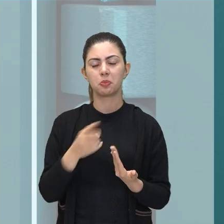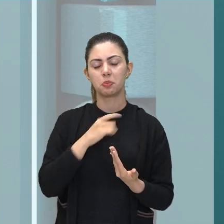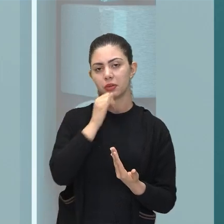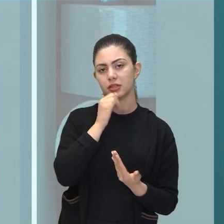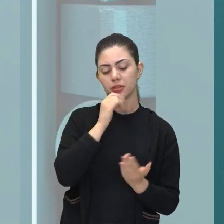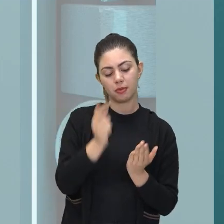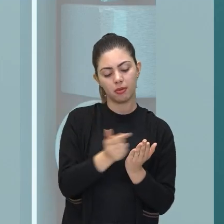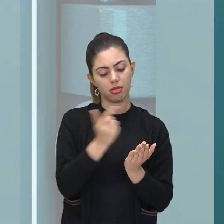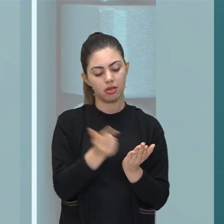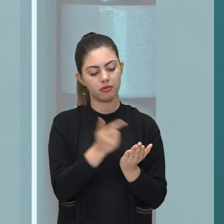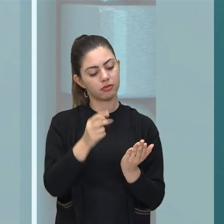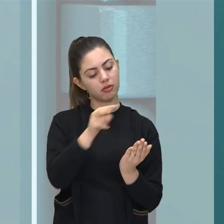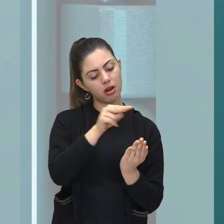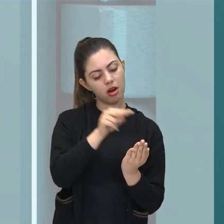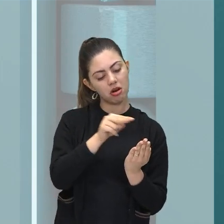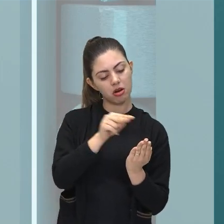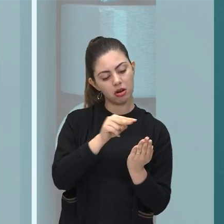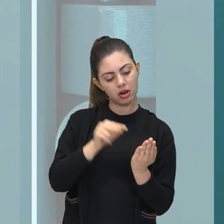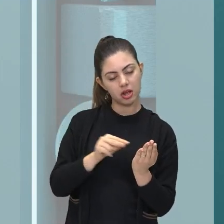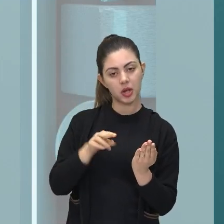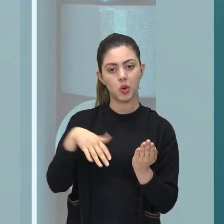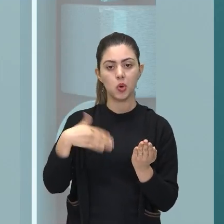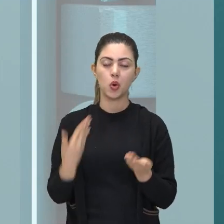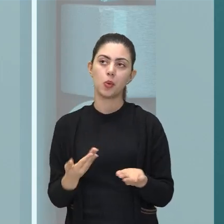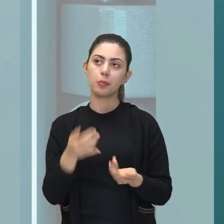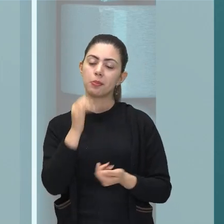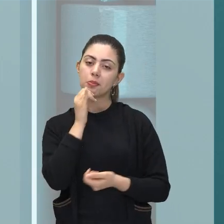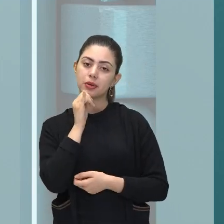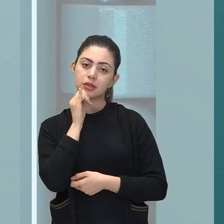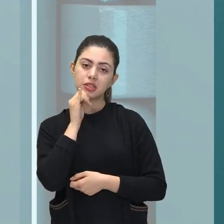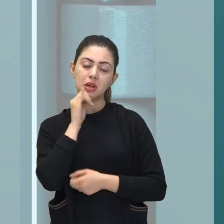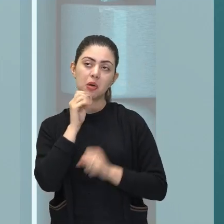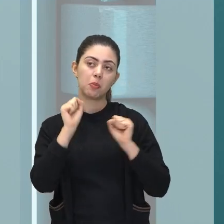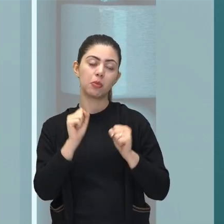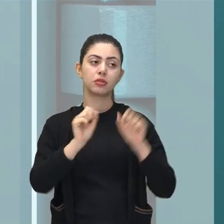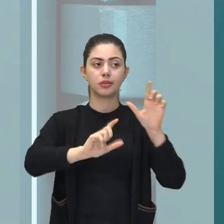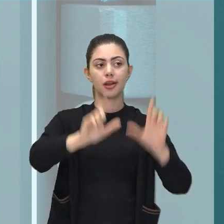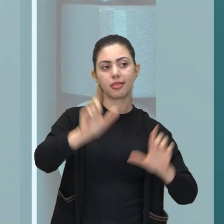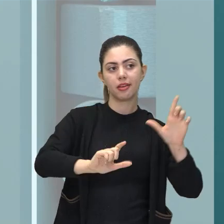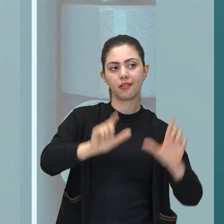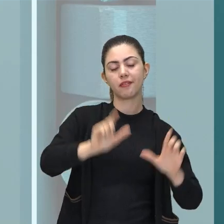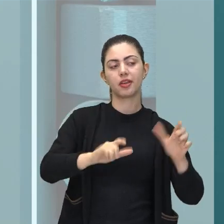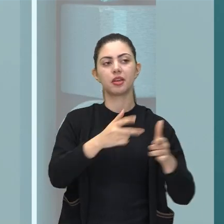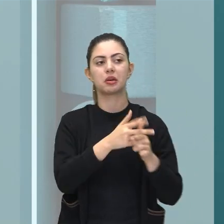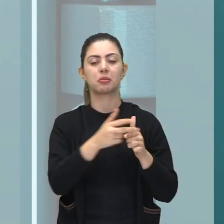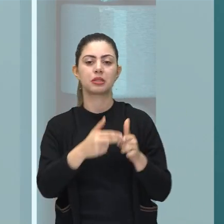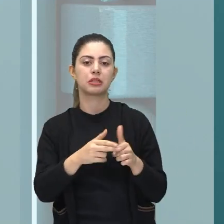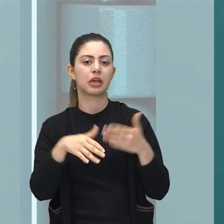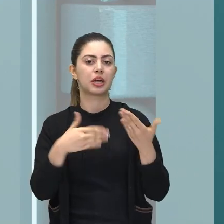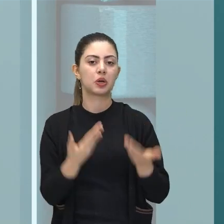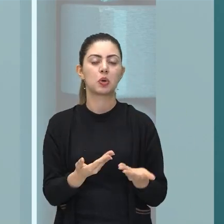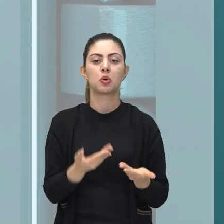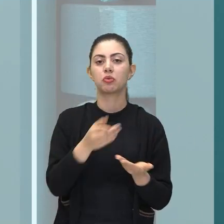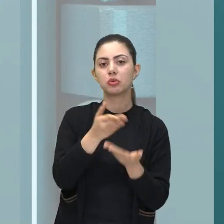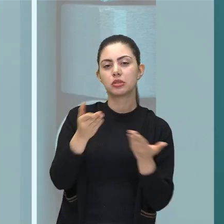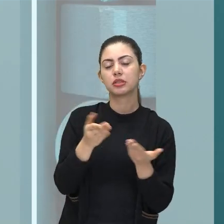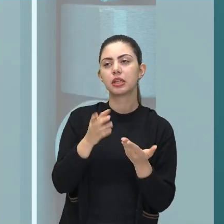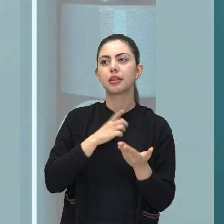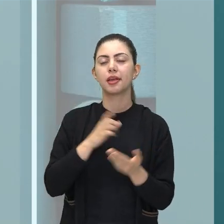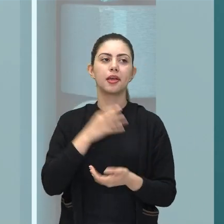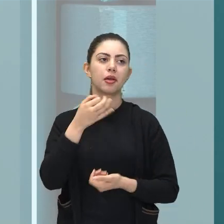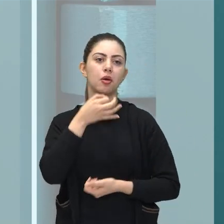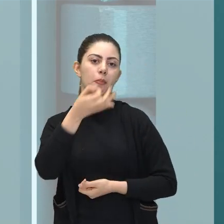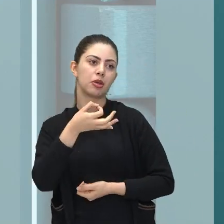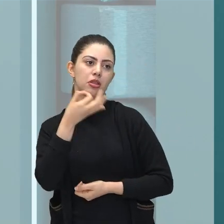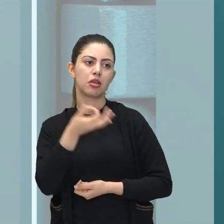acabou passando, ou ainda que viu em alguma televisão, uma novela, alguém comentou sobre poema, sobre